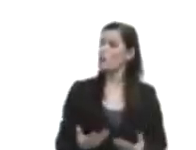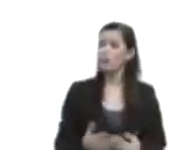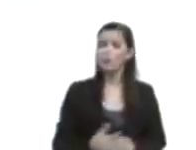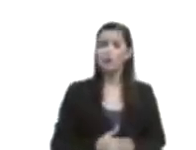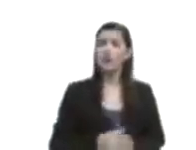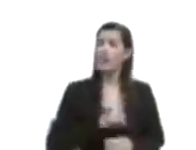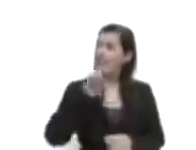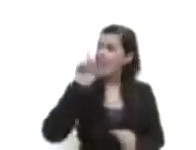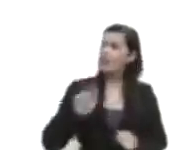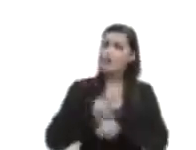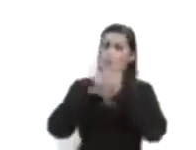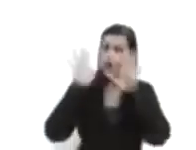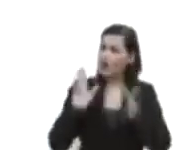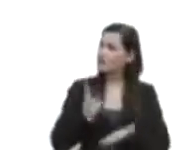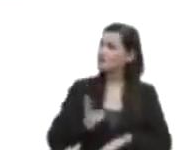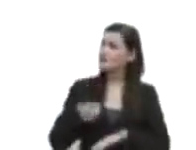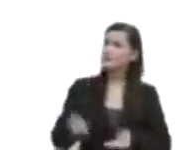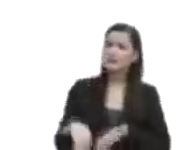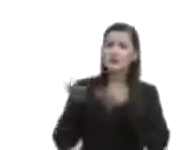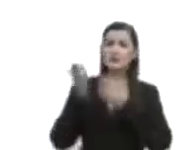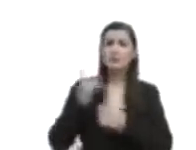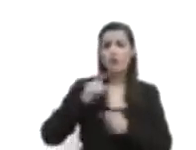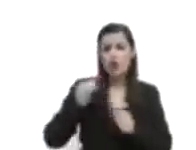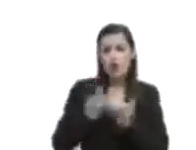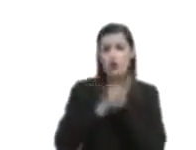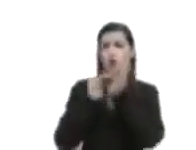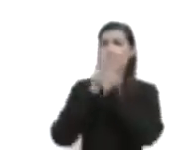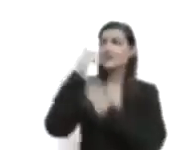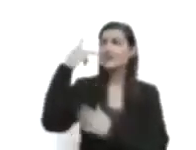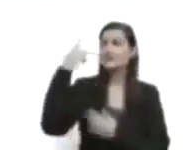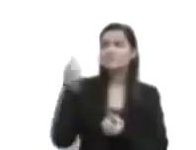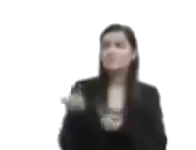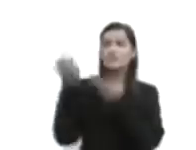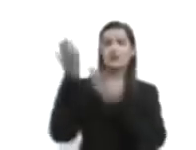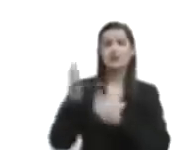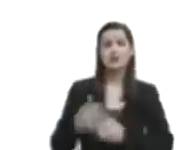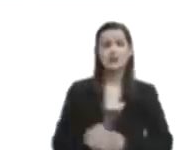Ele a glória, glória. A Ele o louvor.